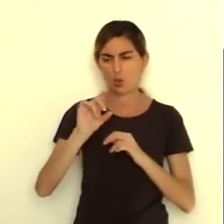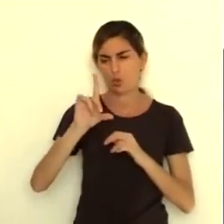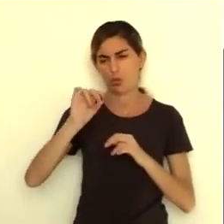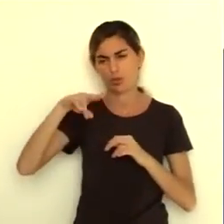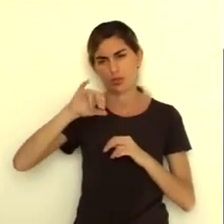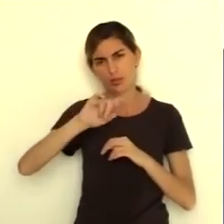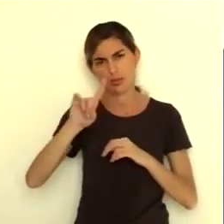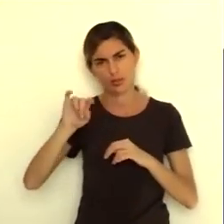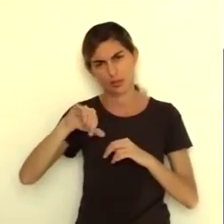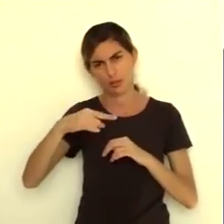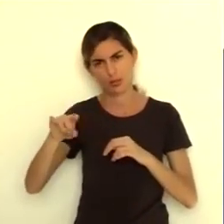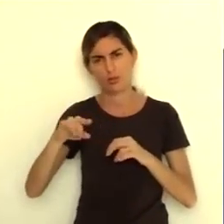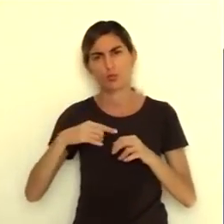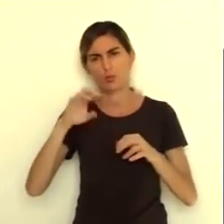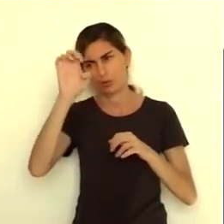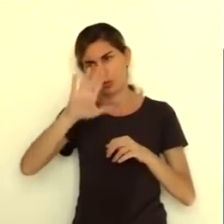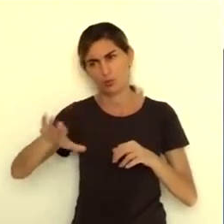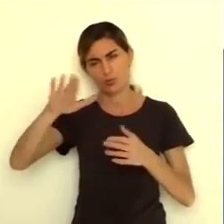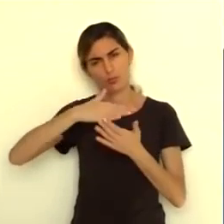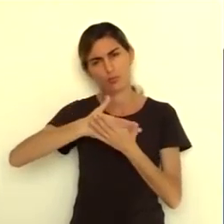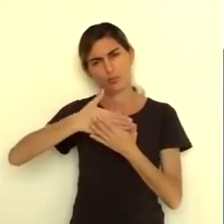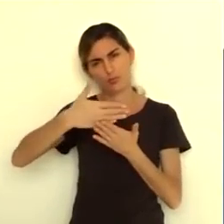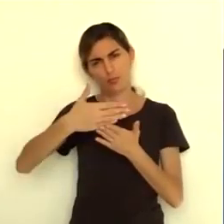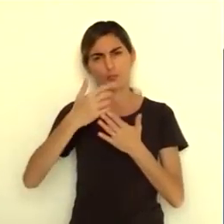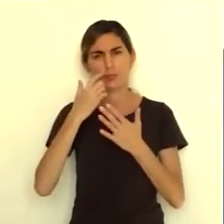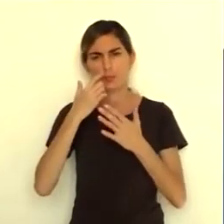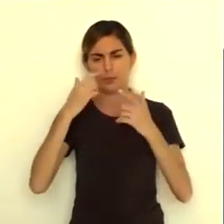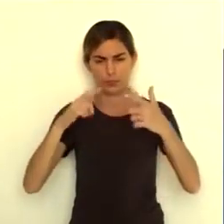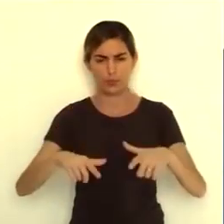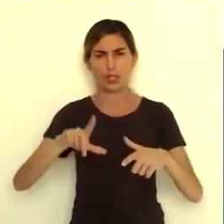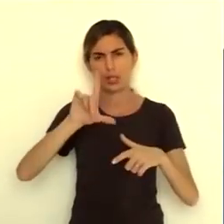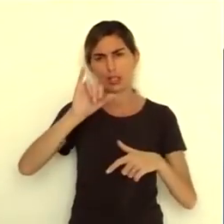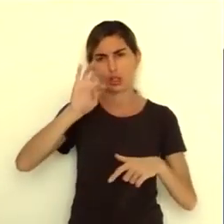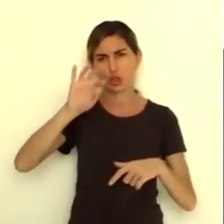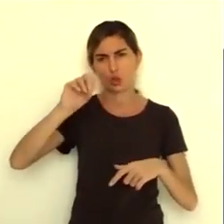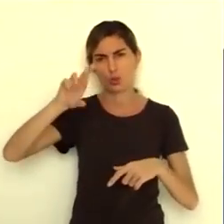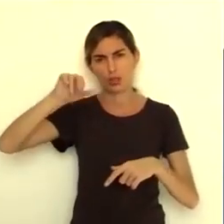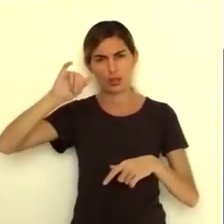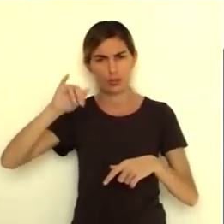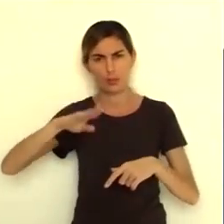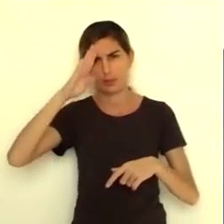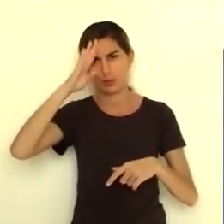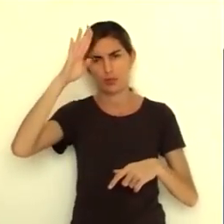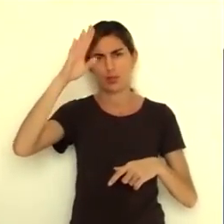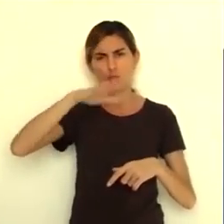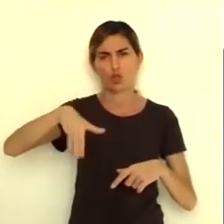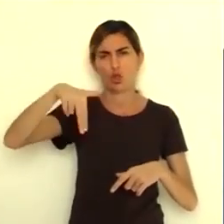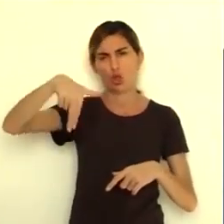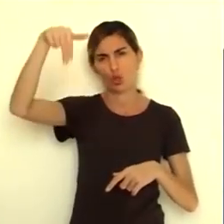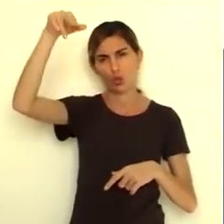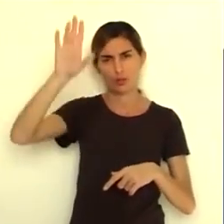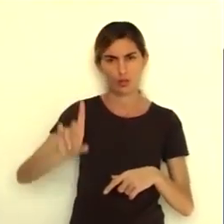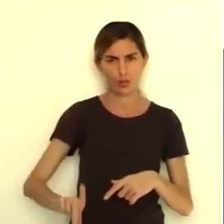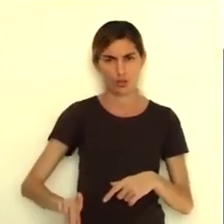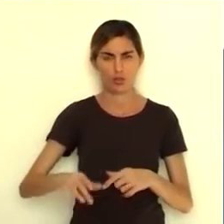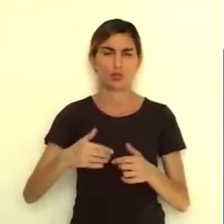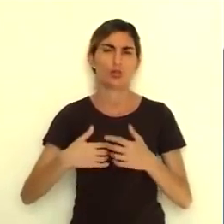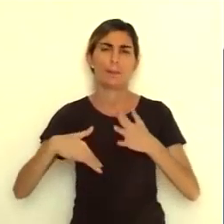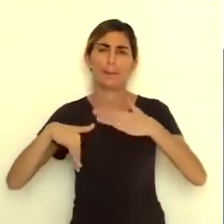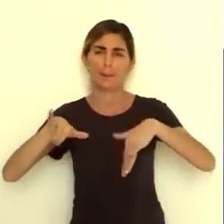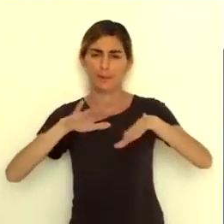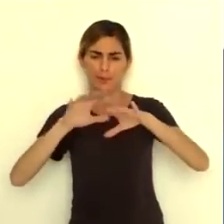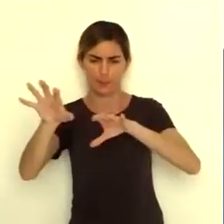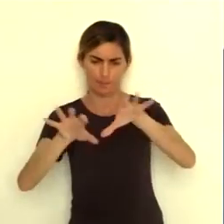processo de colonização, os europeus se estabeleceram inicialmente na região litorânea, principalmente na região do litoral do Nordeste. Mas